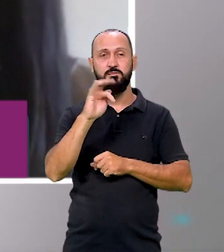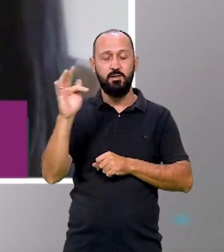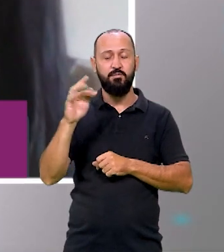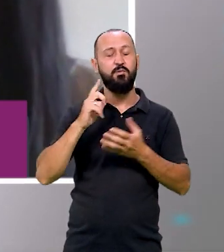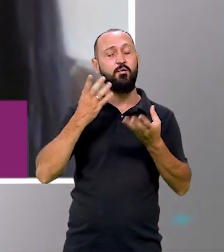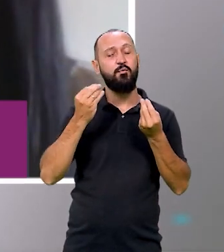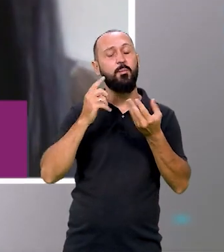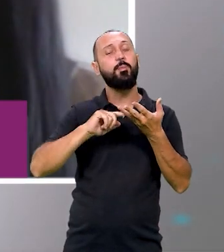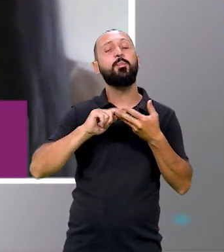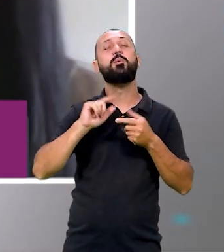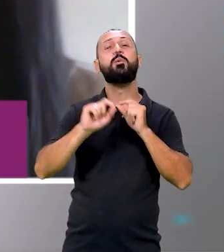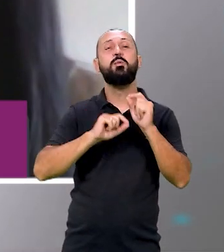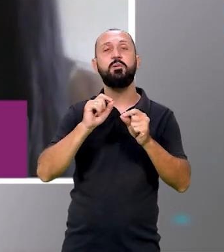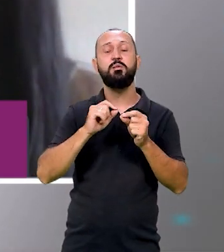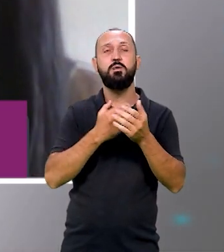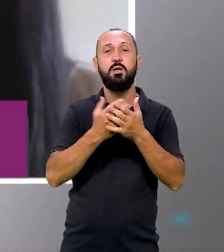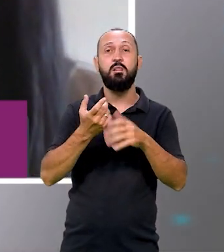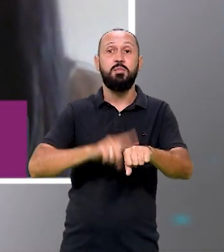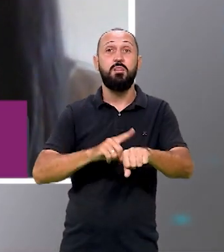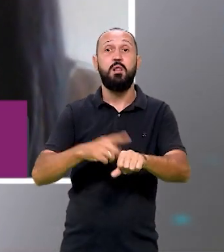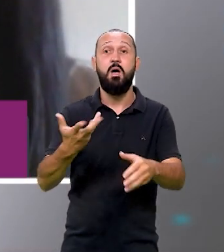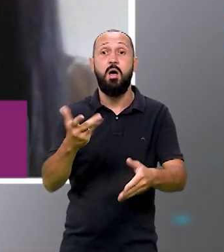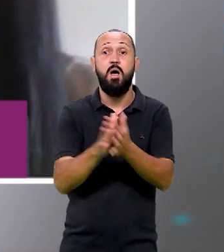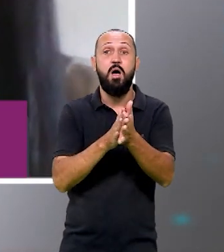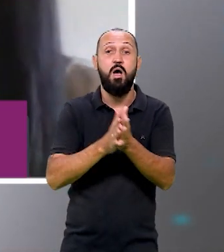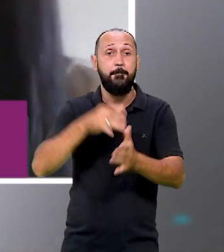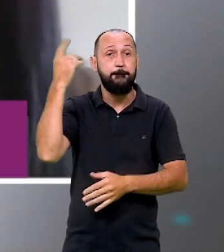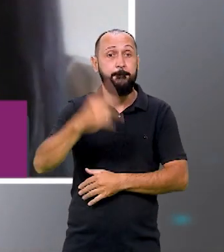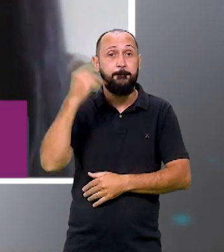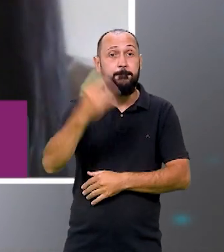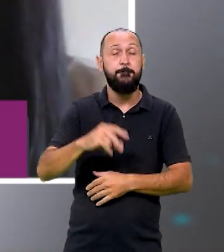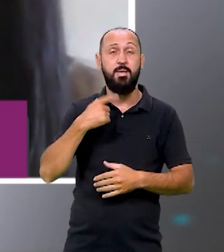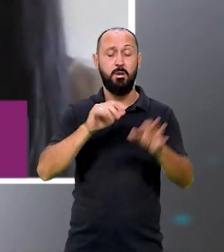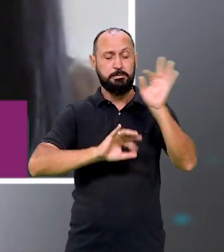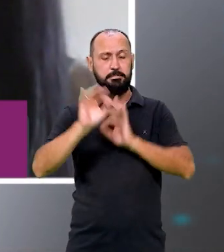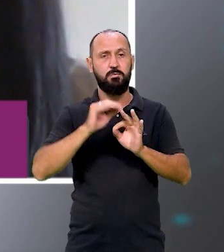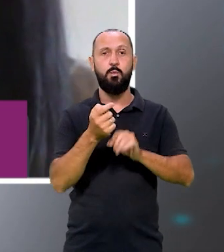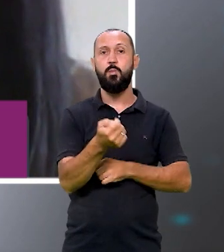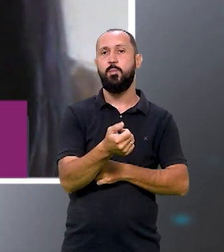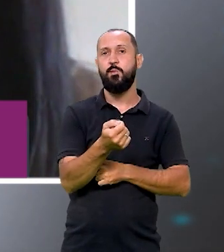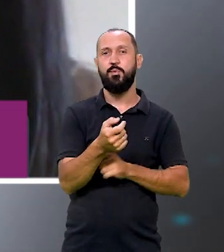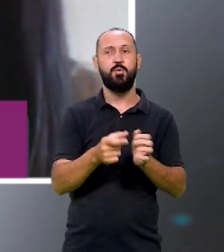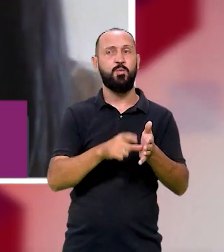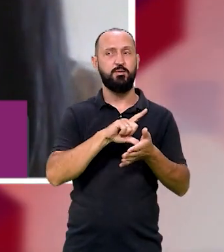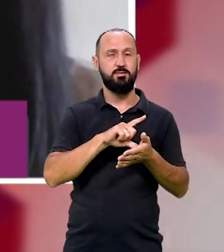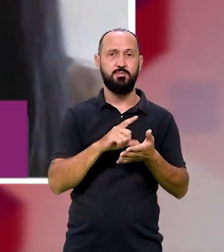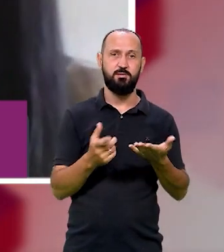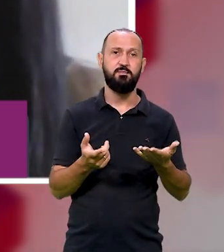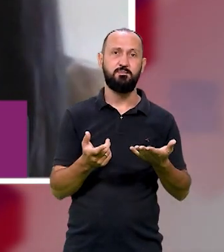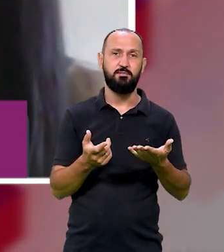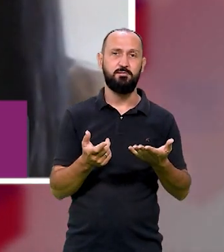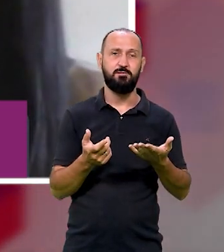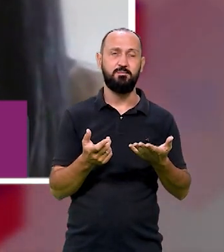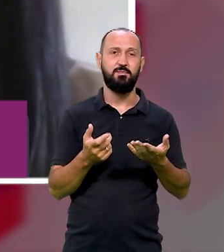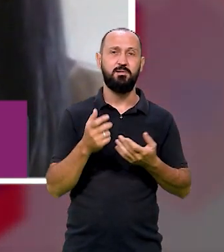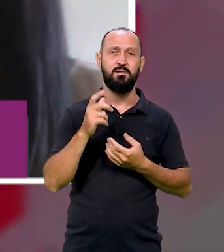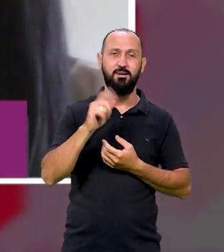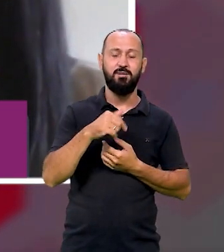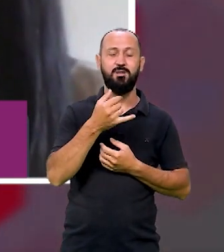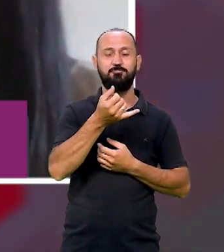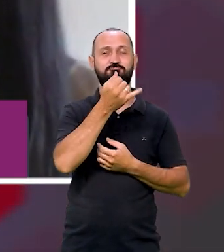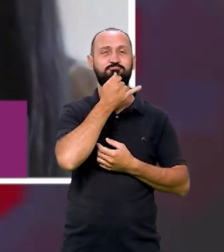esse equilíbrio, tenta ir se reorganizando para que, se ela quer realmente atingir determinado objetivo, ela,